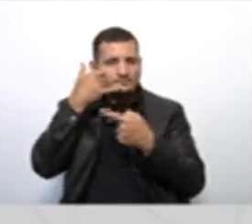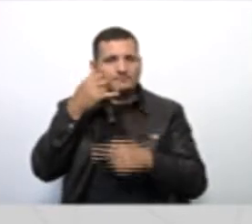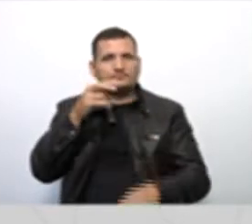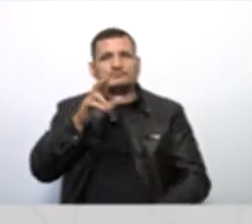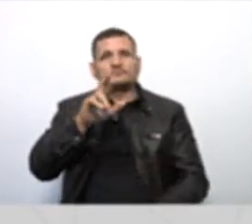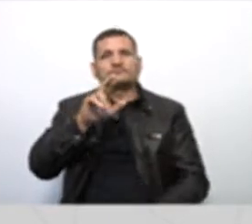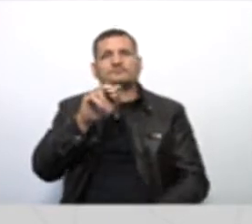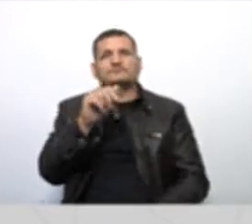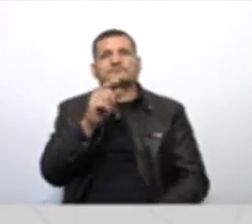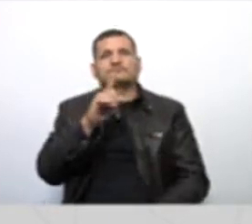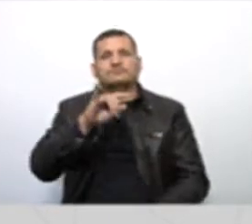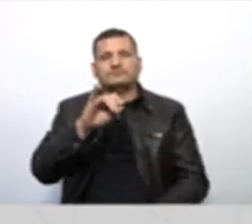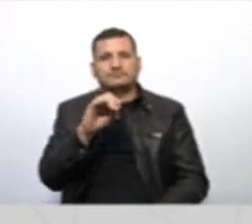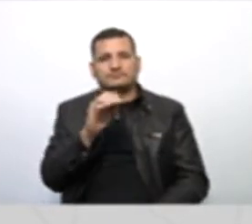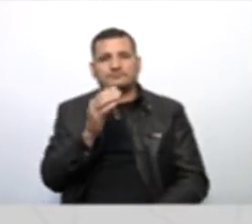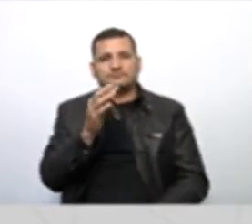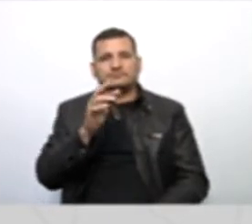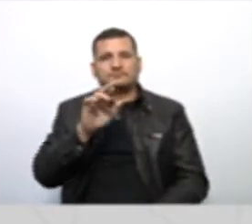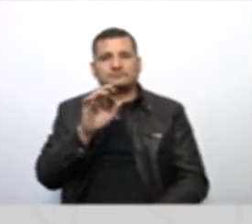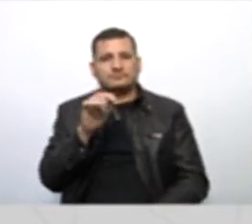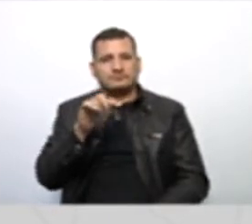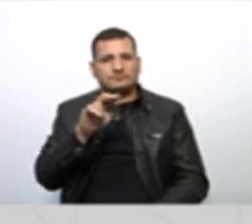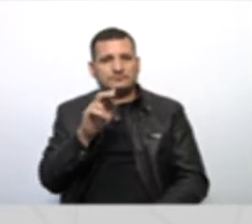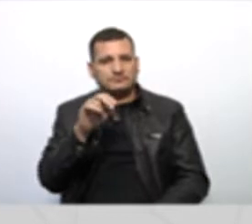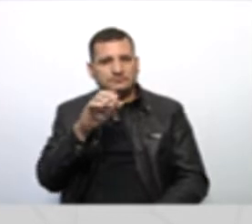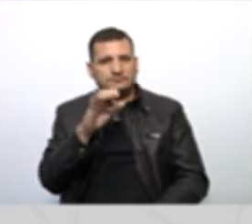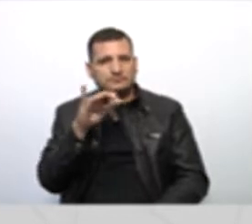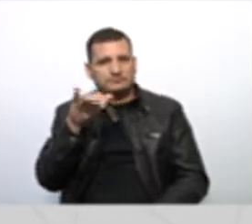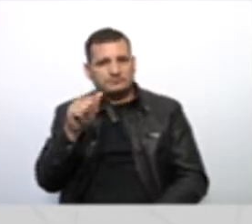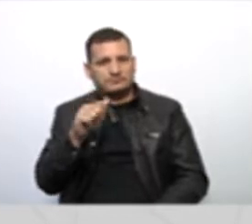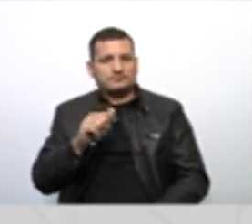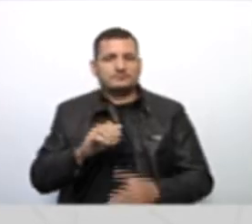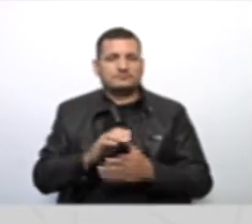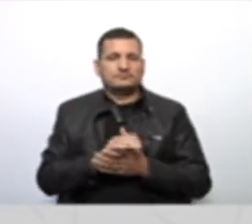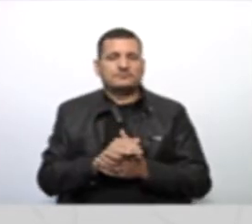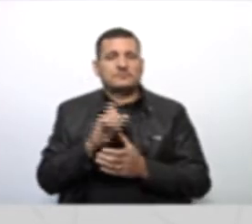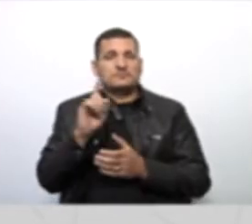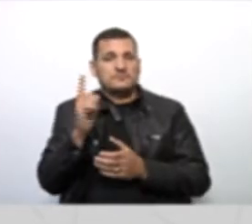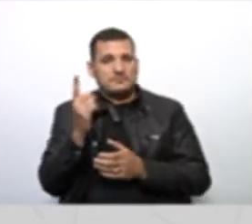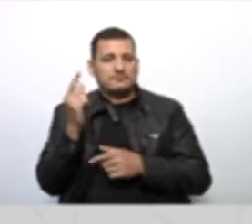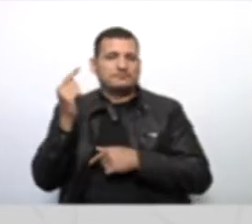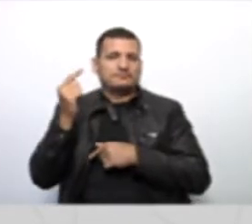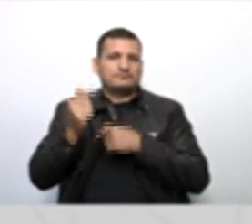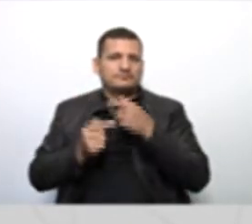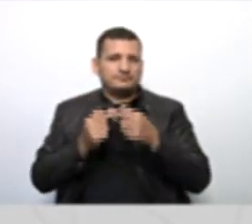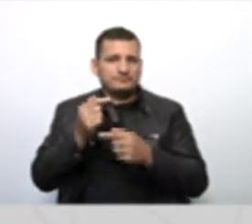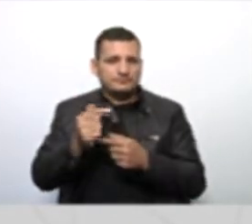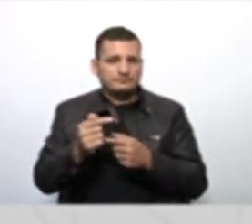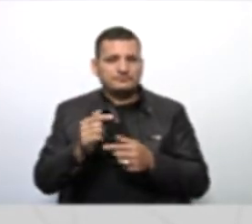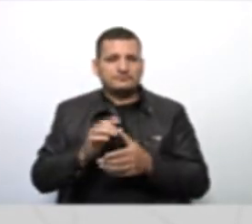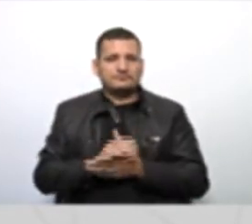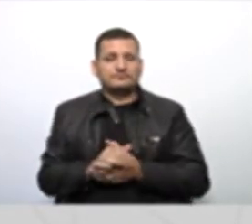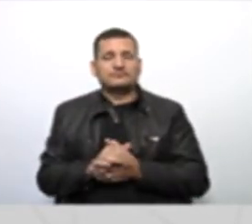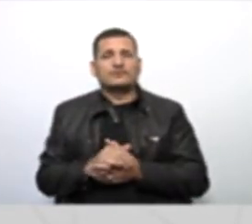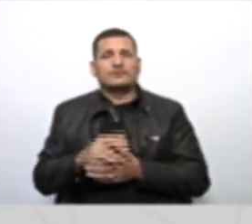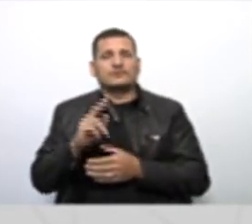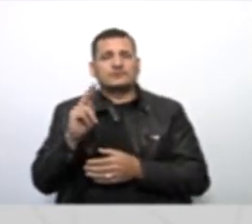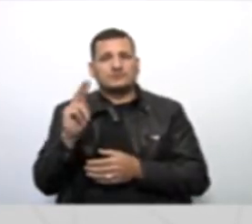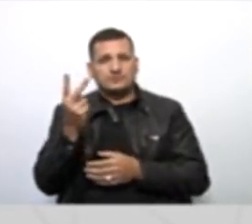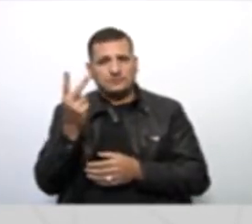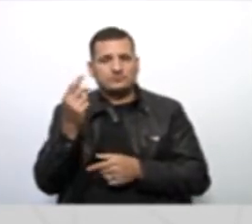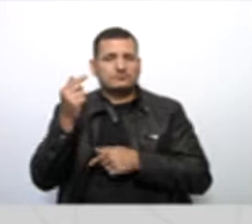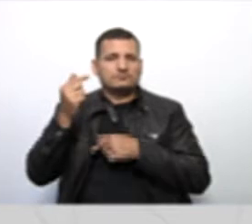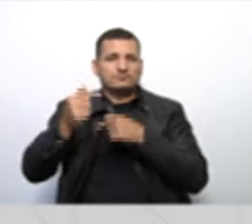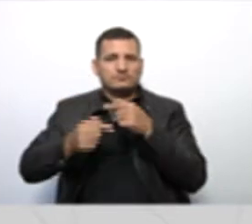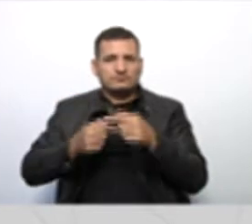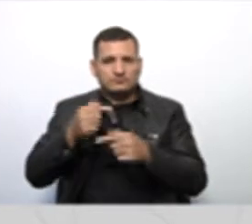radiofrequência. Tá vendo aqui, ó? Via radiofrequência. Então, essa foi a primeira geração. A segunda